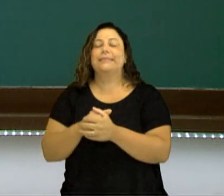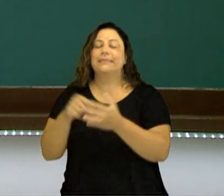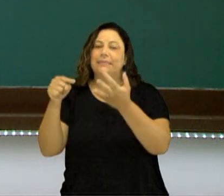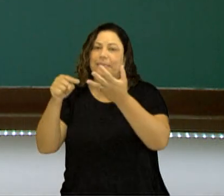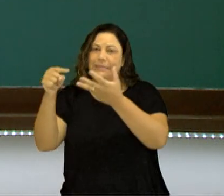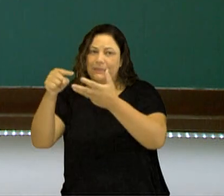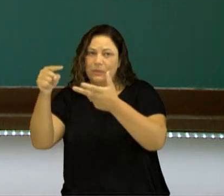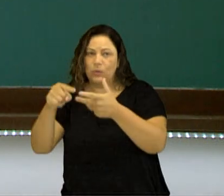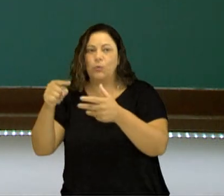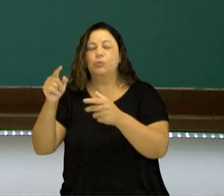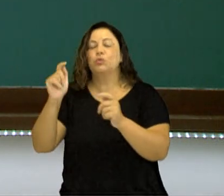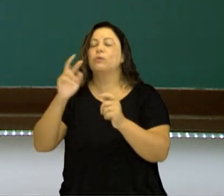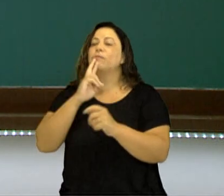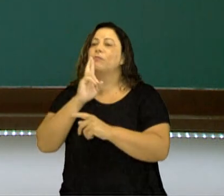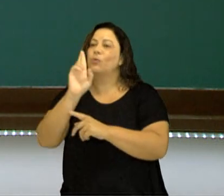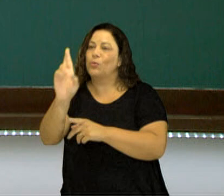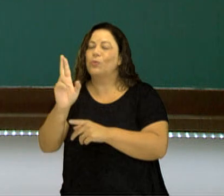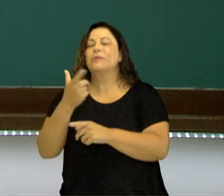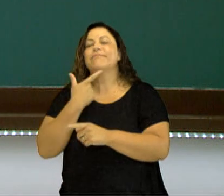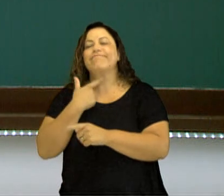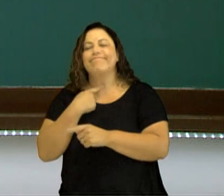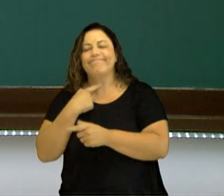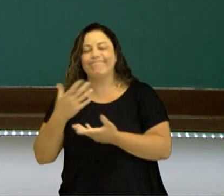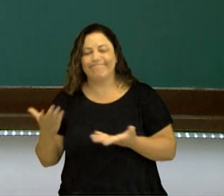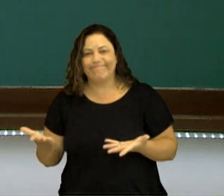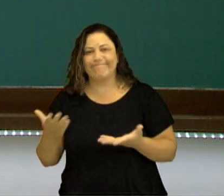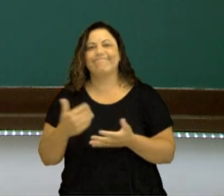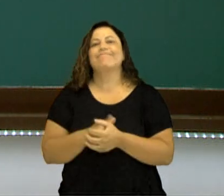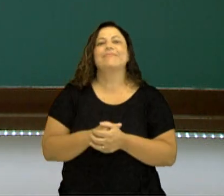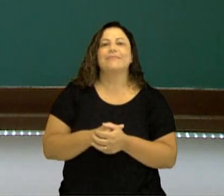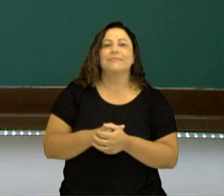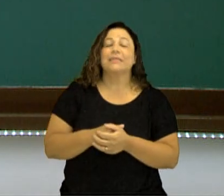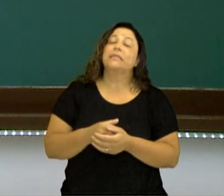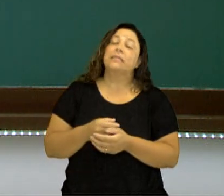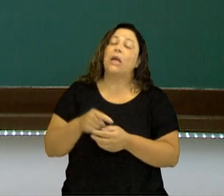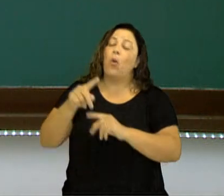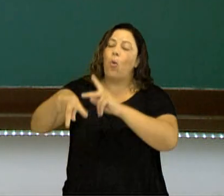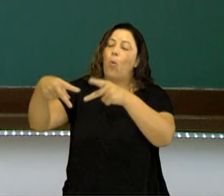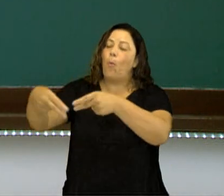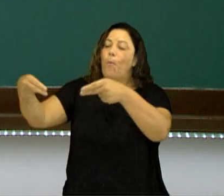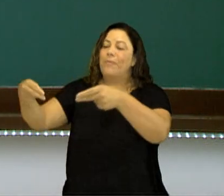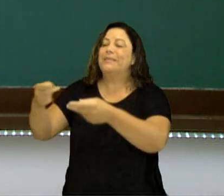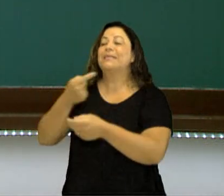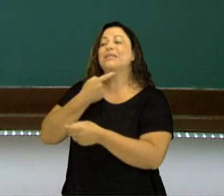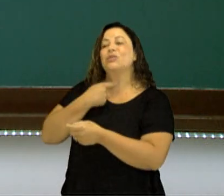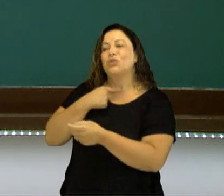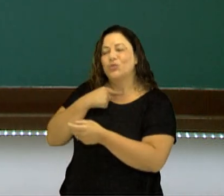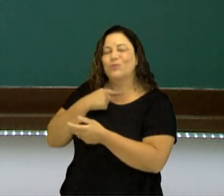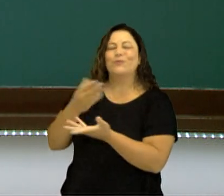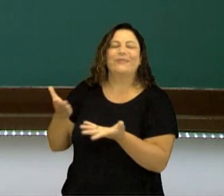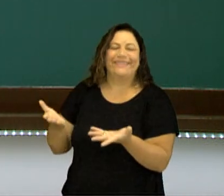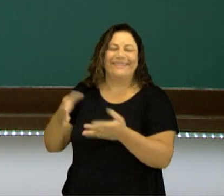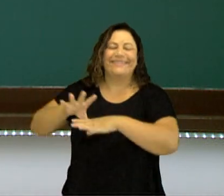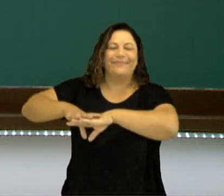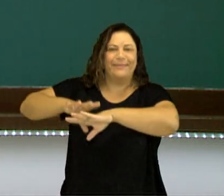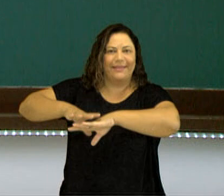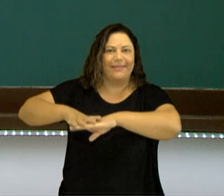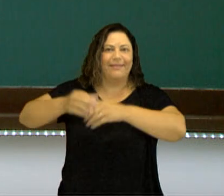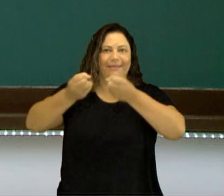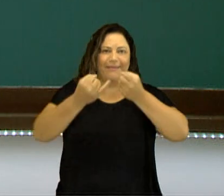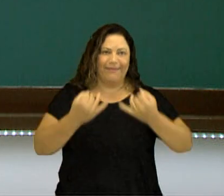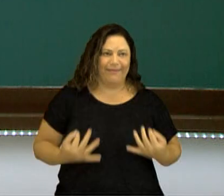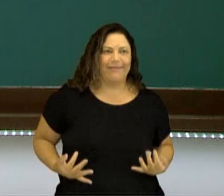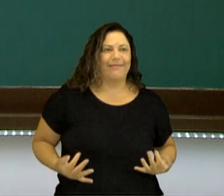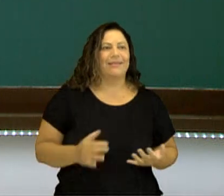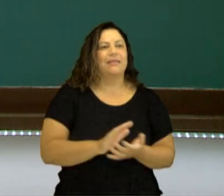opções são o resultado desejado. Então, o presente que eu quero, que você vai escolher. Matematicamente falando,